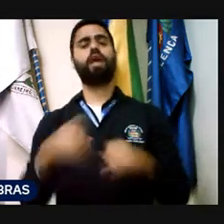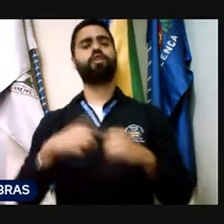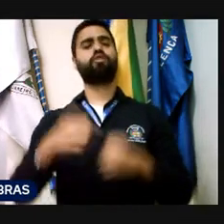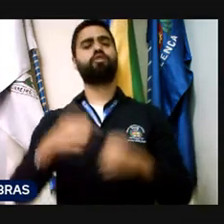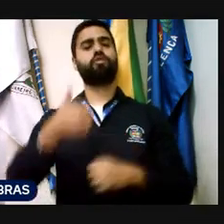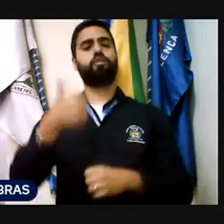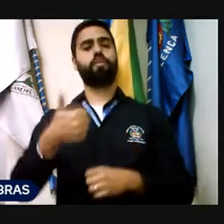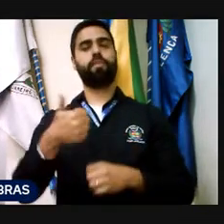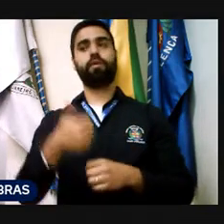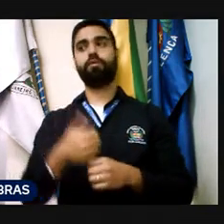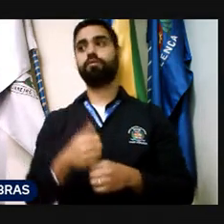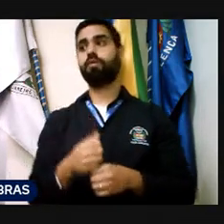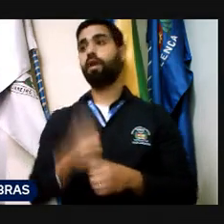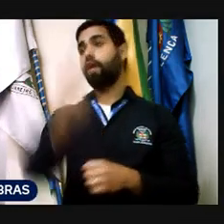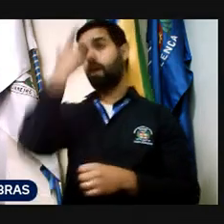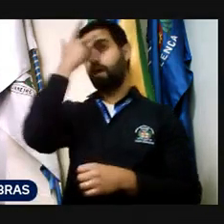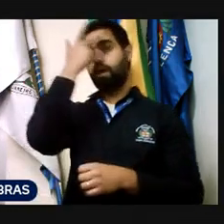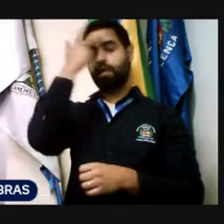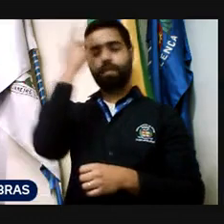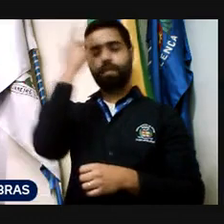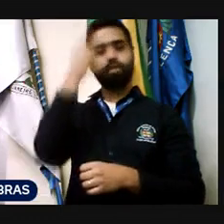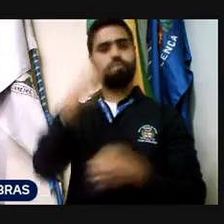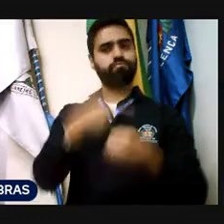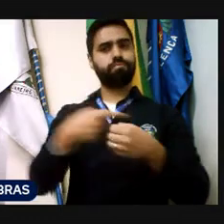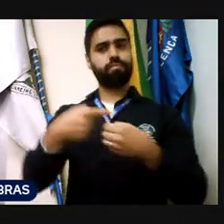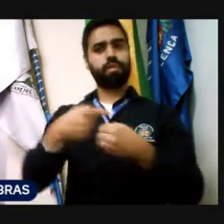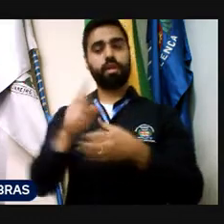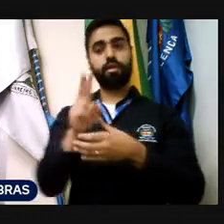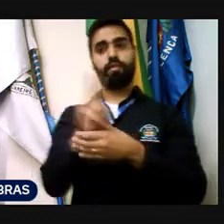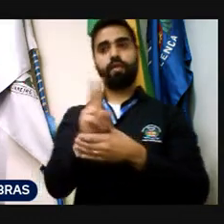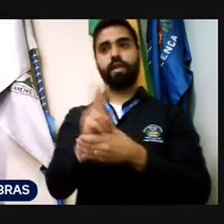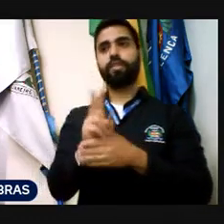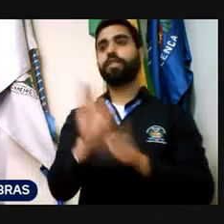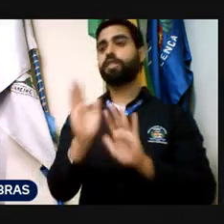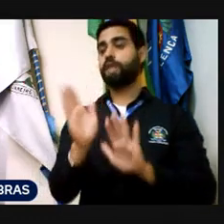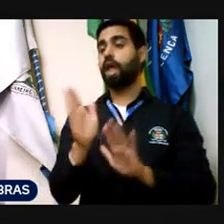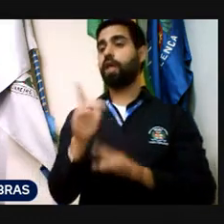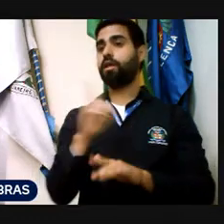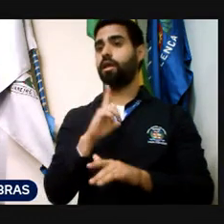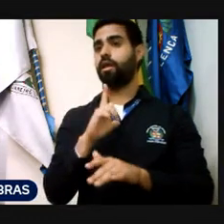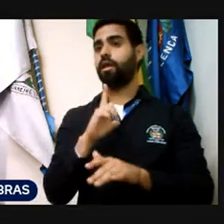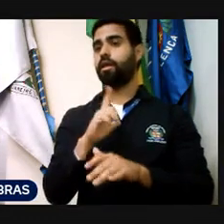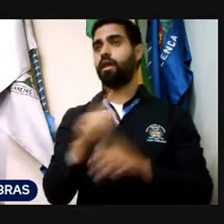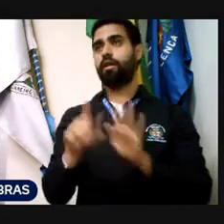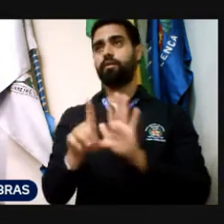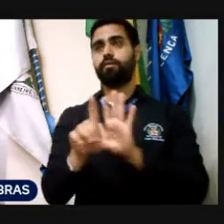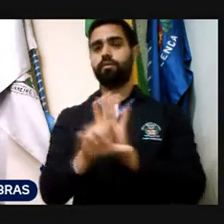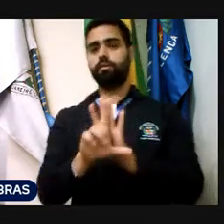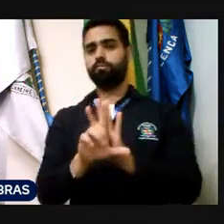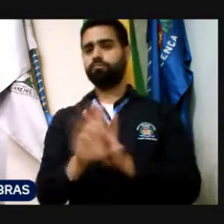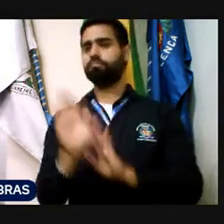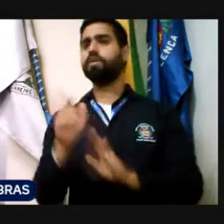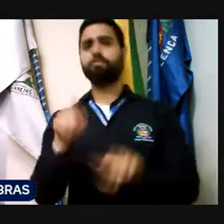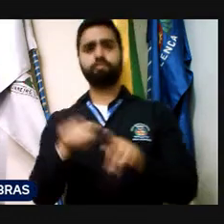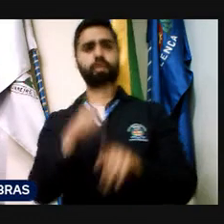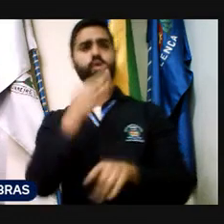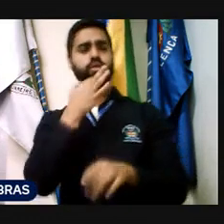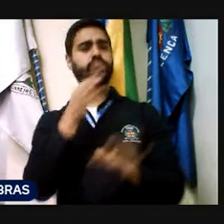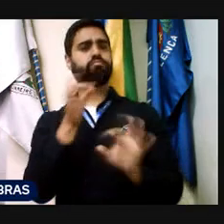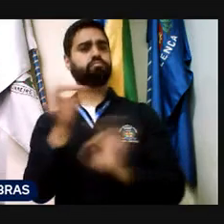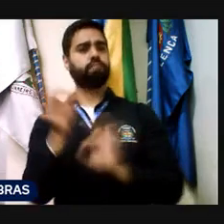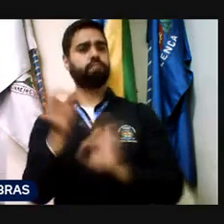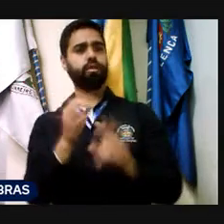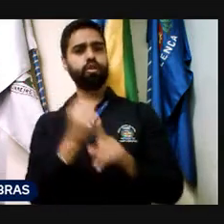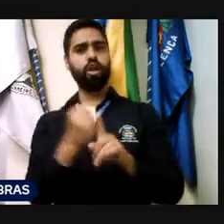O hipossuficiente munícipe do município de Valença já fica contemplado pela referida lei, sendo já reconhecido por projetos